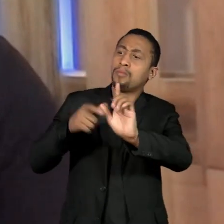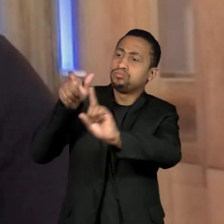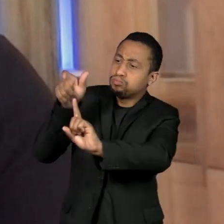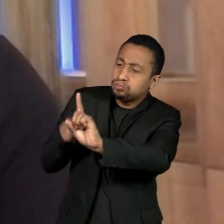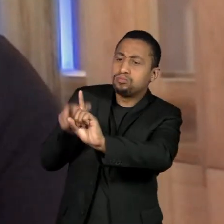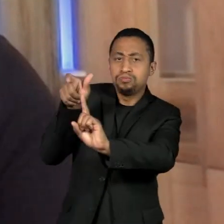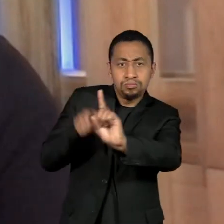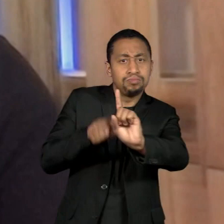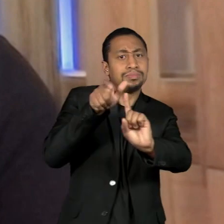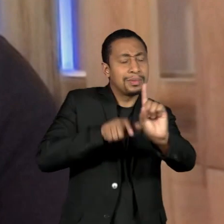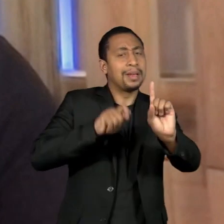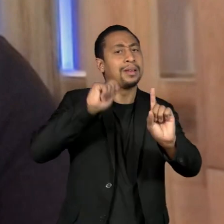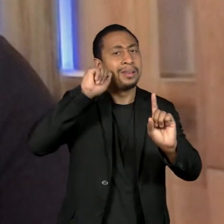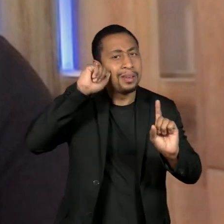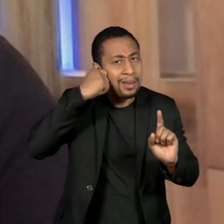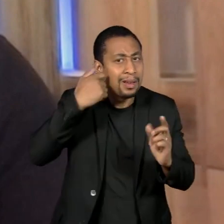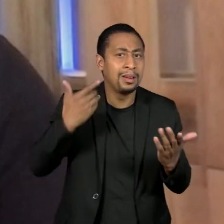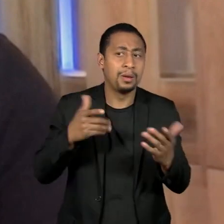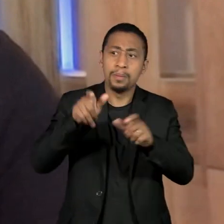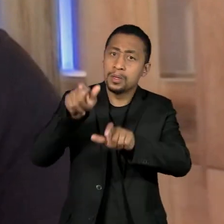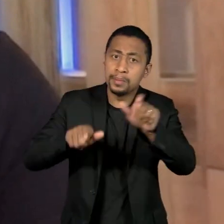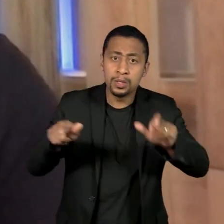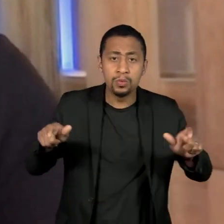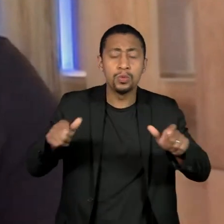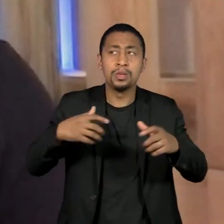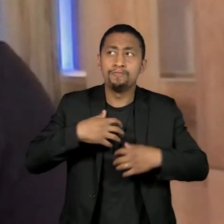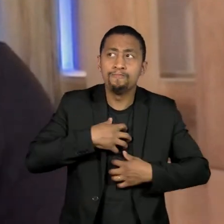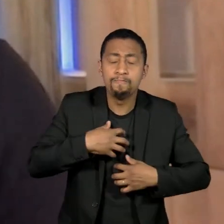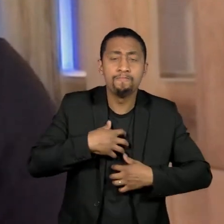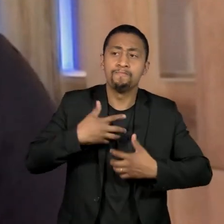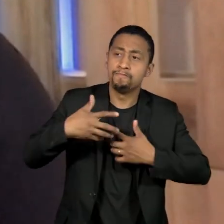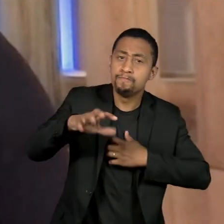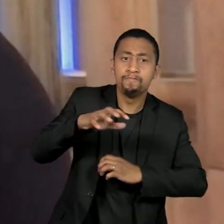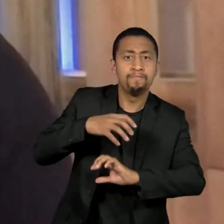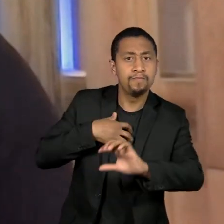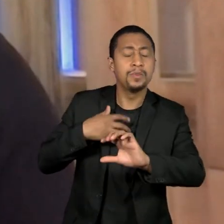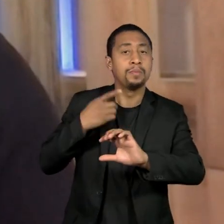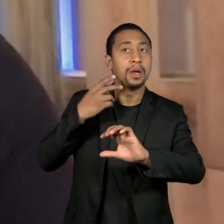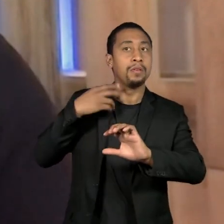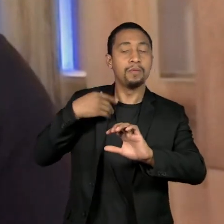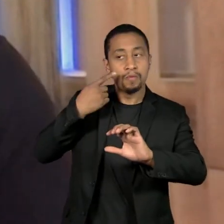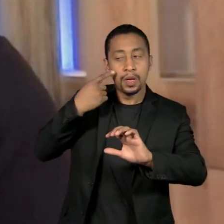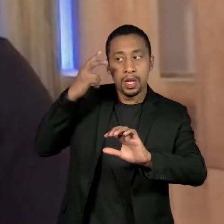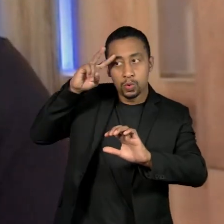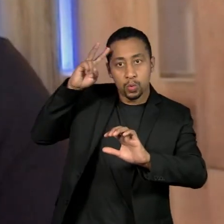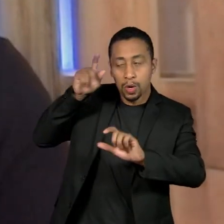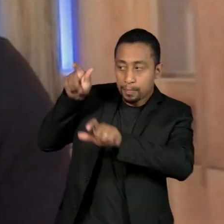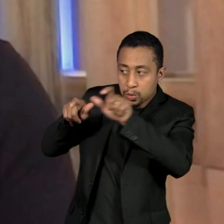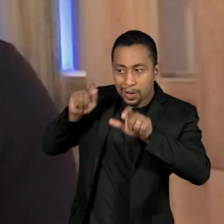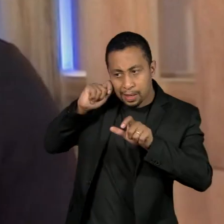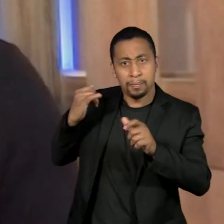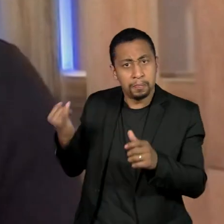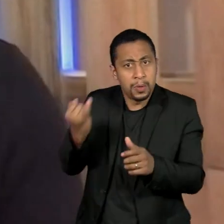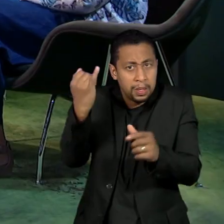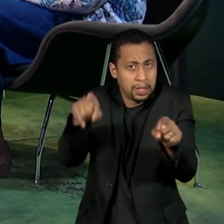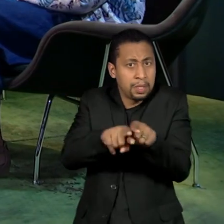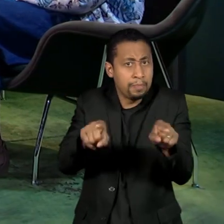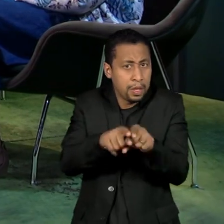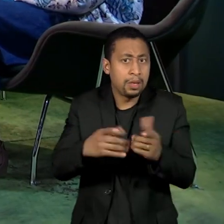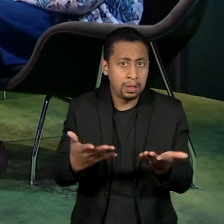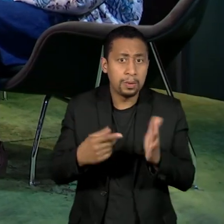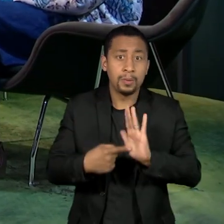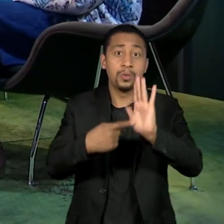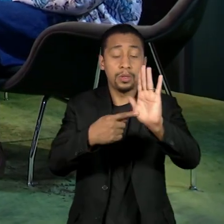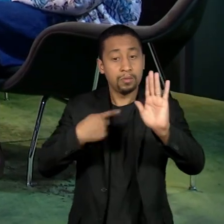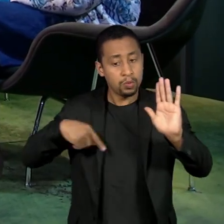elas, também tenham sentimentos sobre todas as nossas vivências. E aí a gente chega numa questão que é de nos humanizar, de